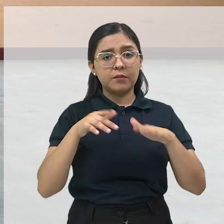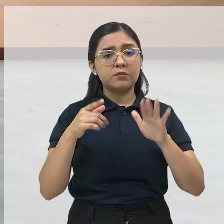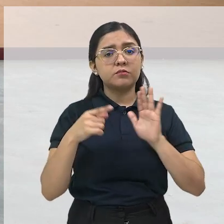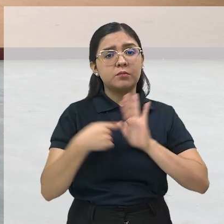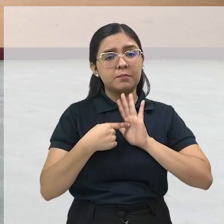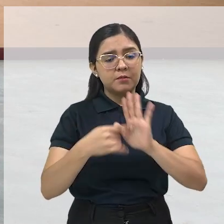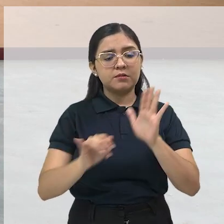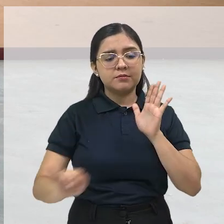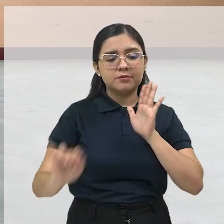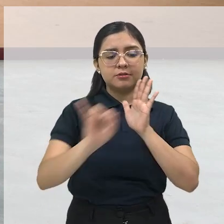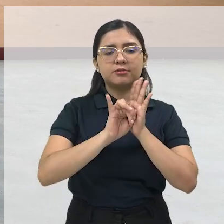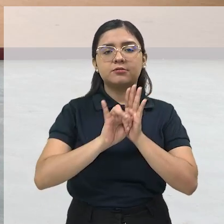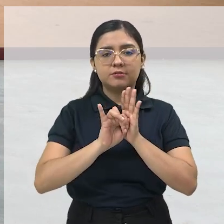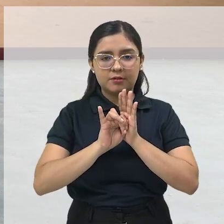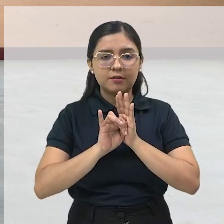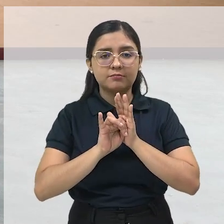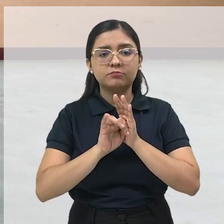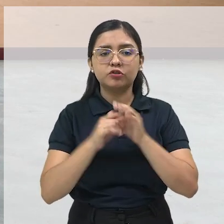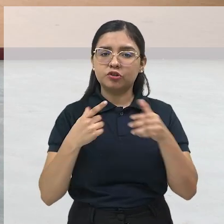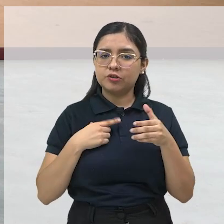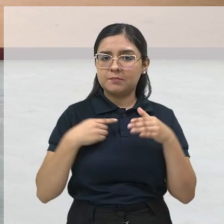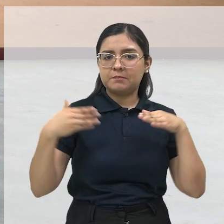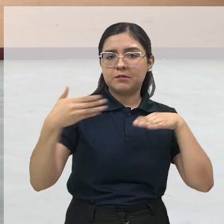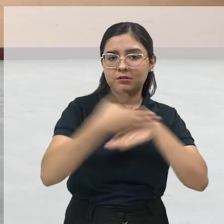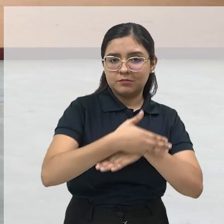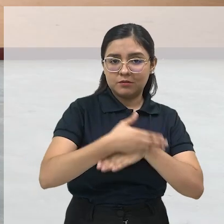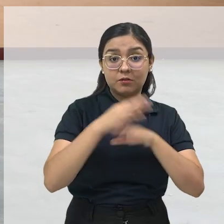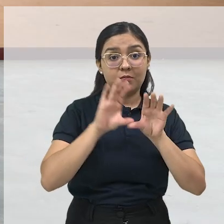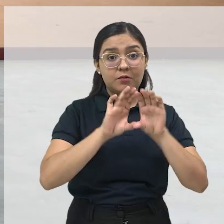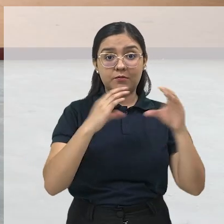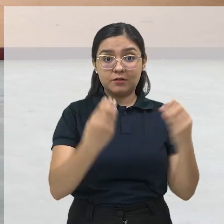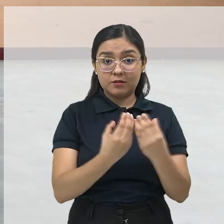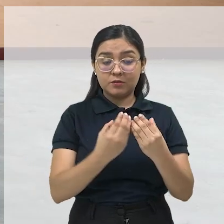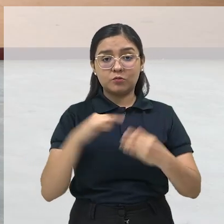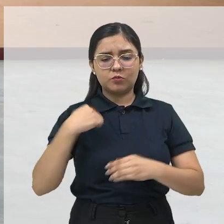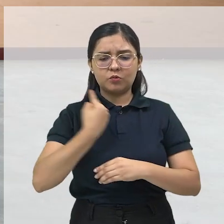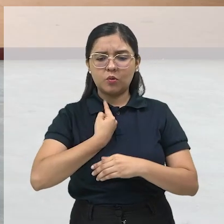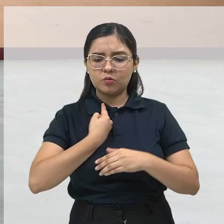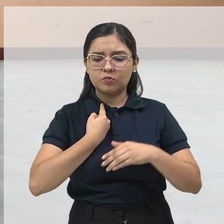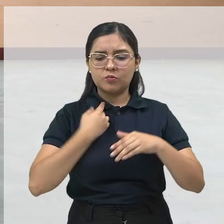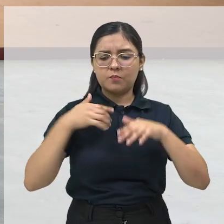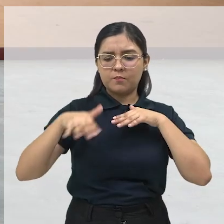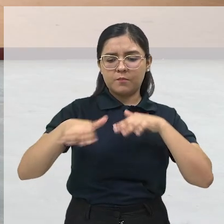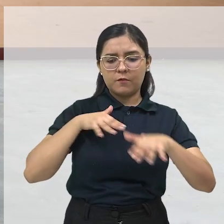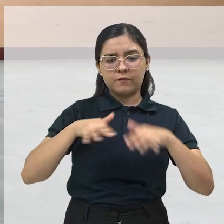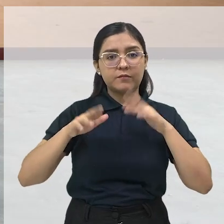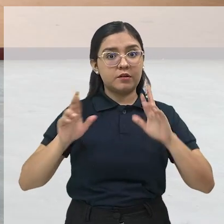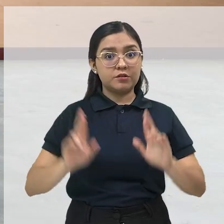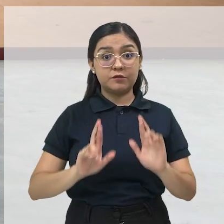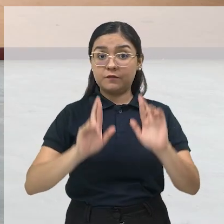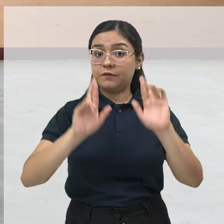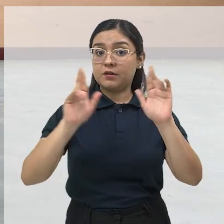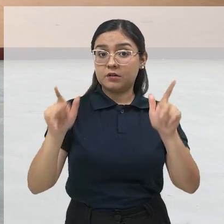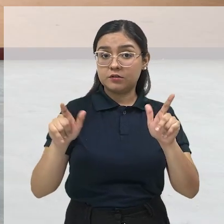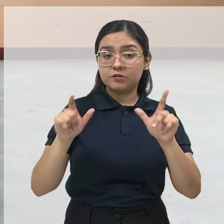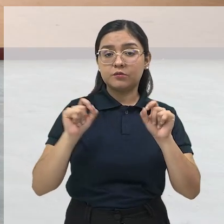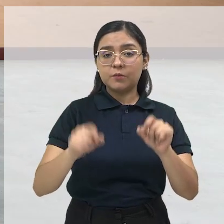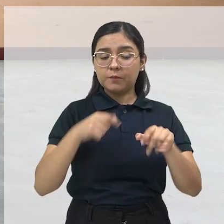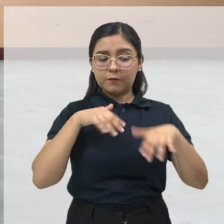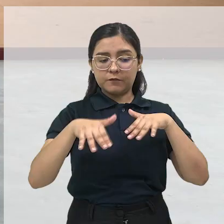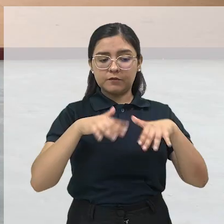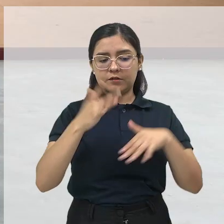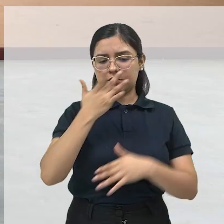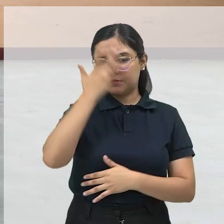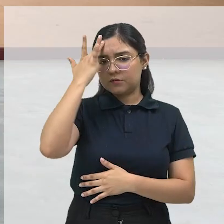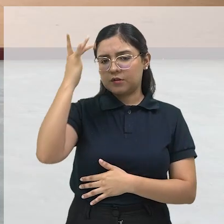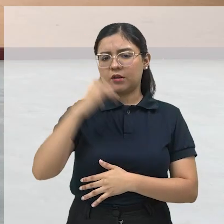identidade enquanto ser pertencente a uma comunidade. A nossa movimentação, ela é diferente da movimentação de pessoas